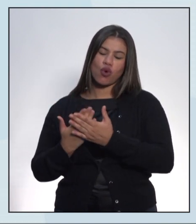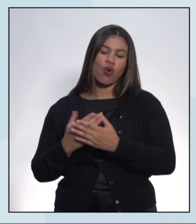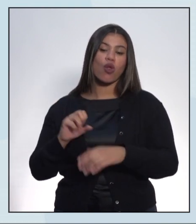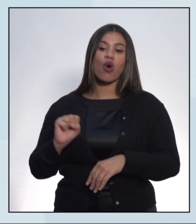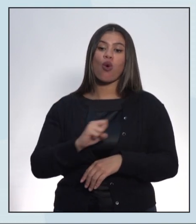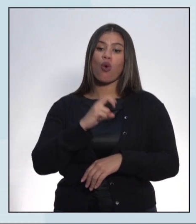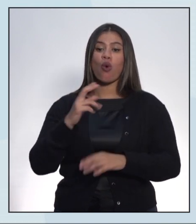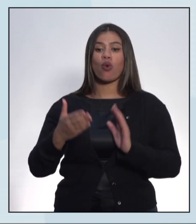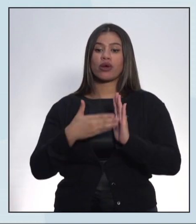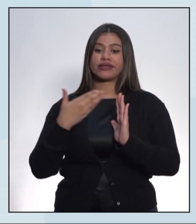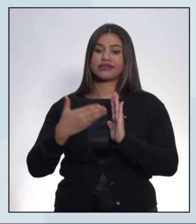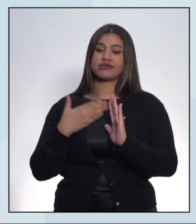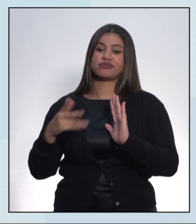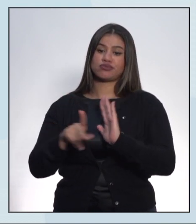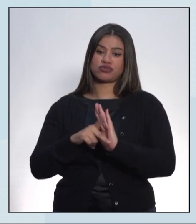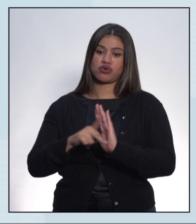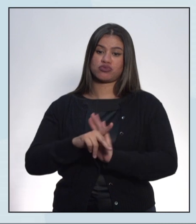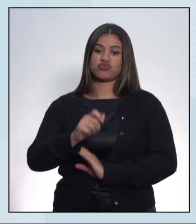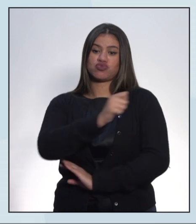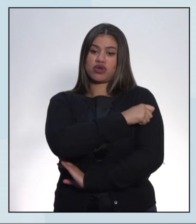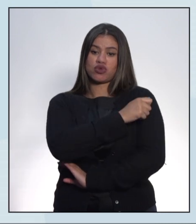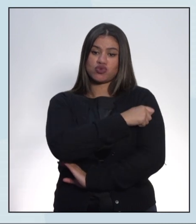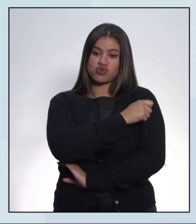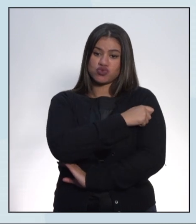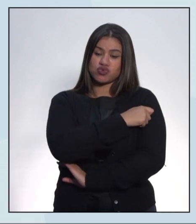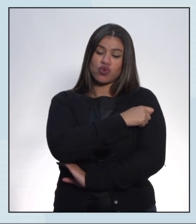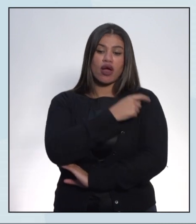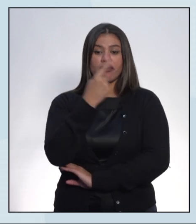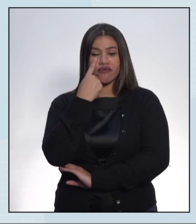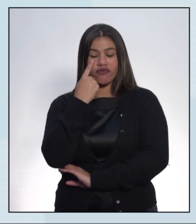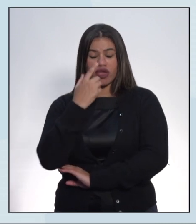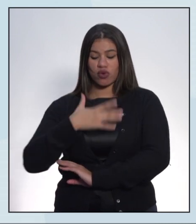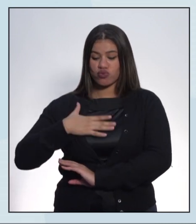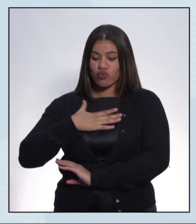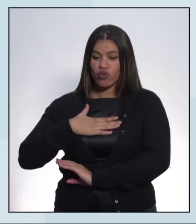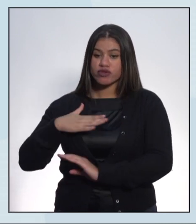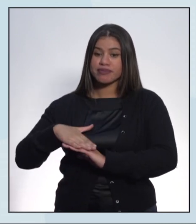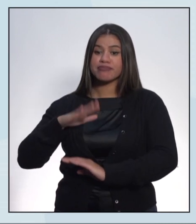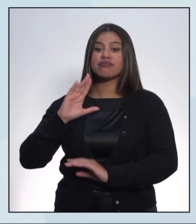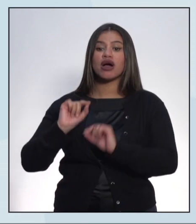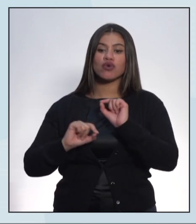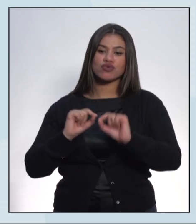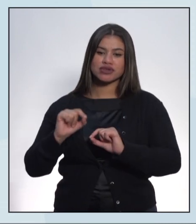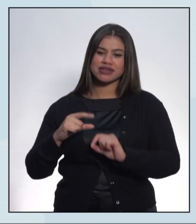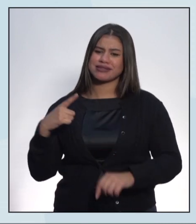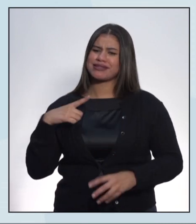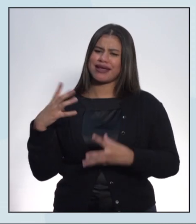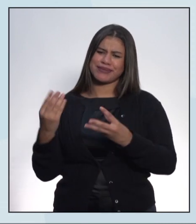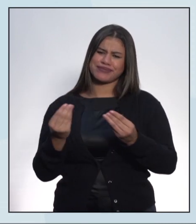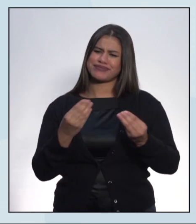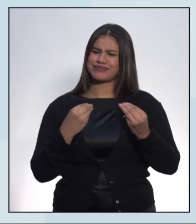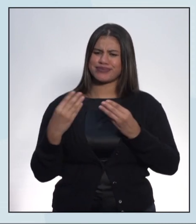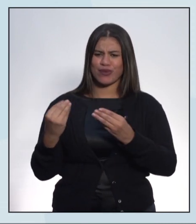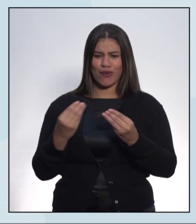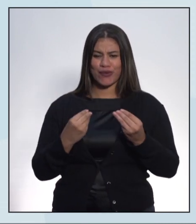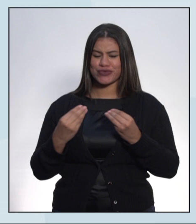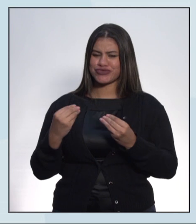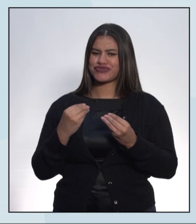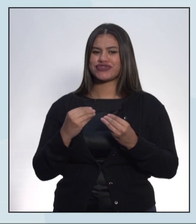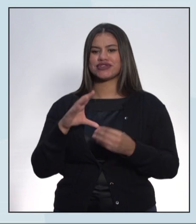no caderno do aluno, né, quais são os contos que melhor se adequam ao seu gosto. Existem vários tipos de